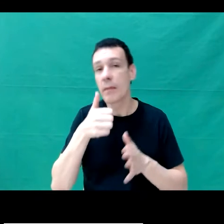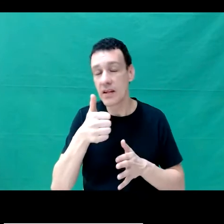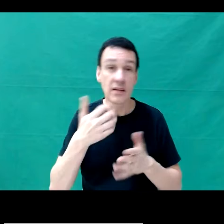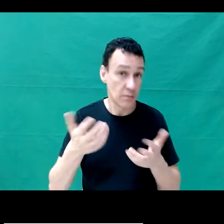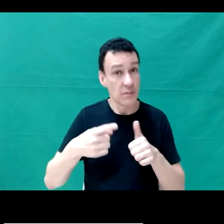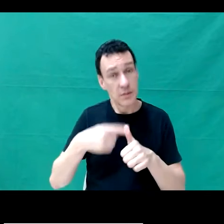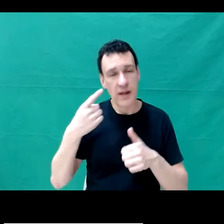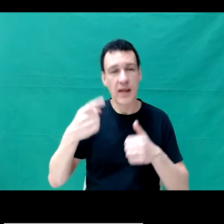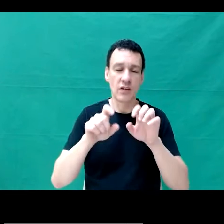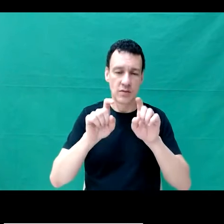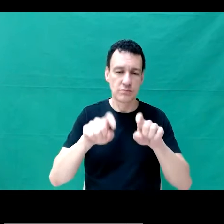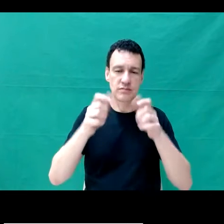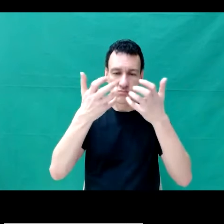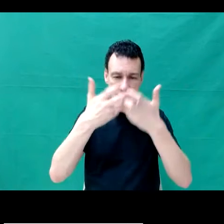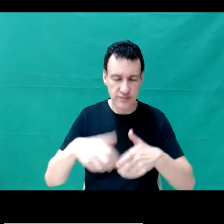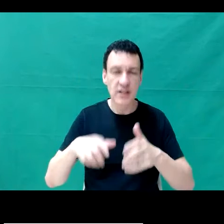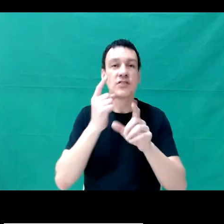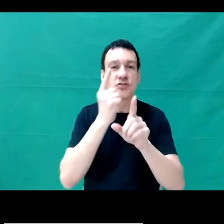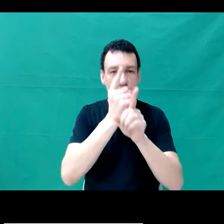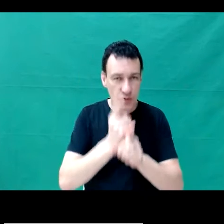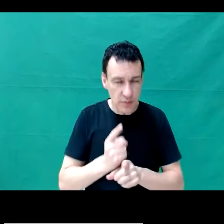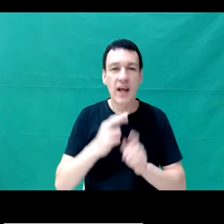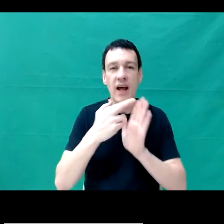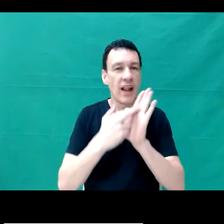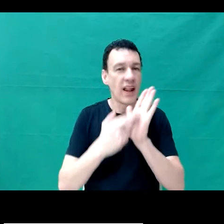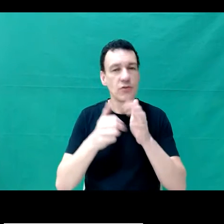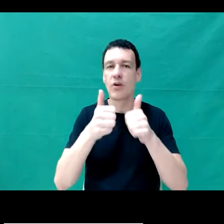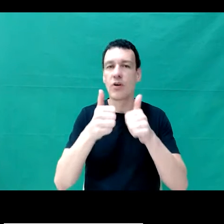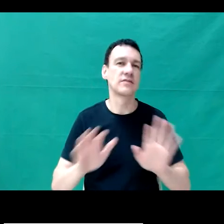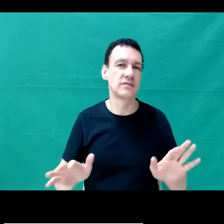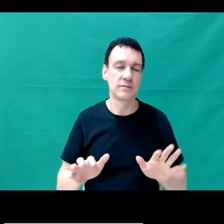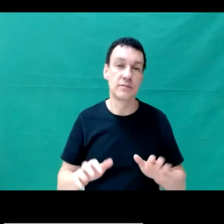trazer esses relatórios e tudo mais. Subiu ontem para